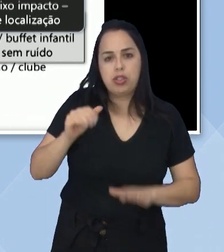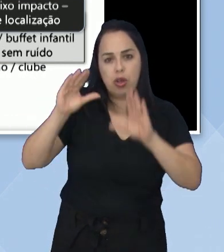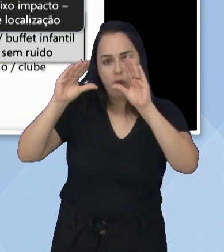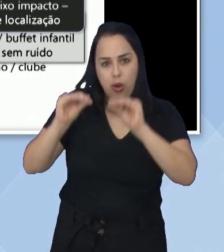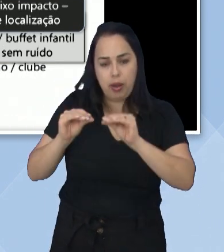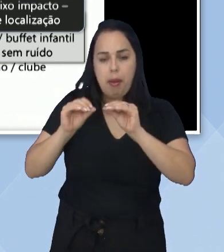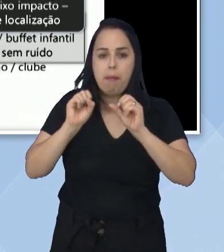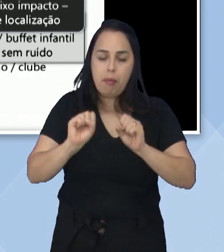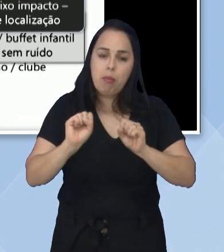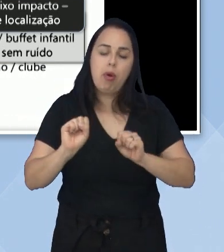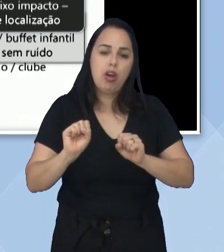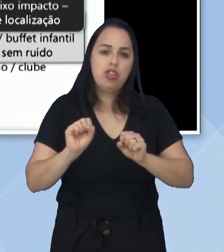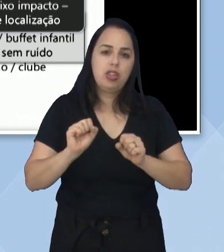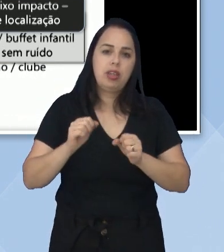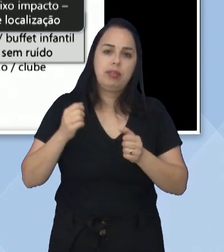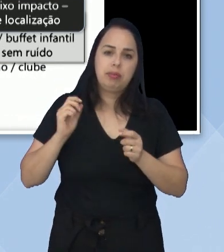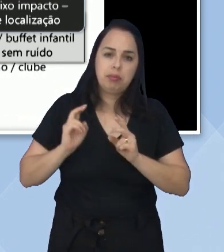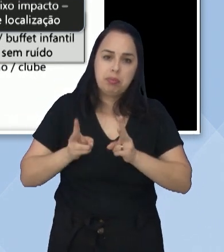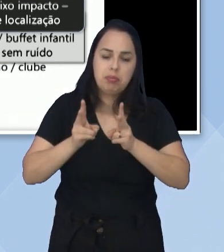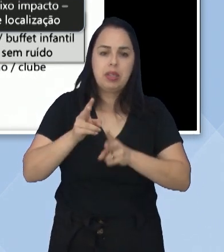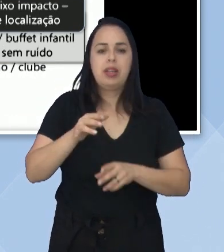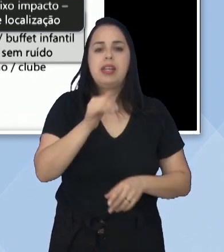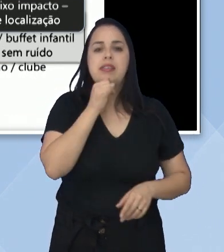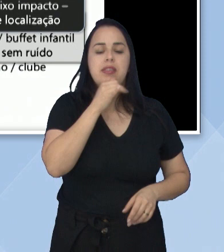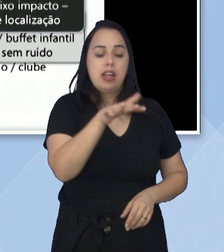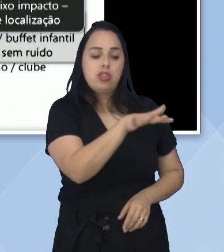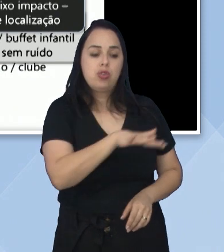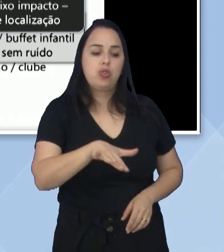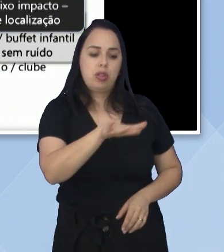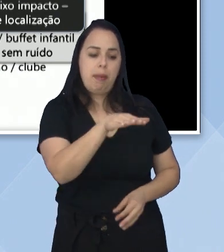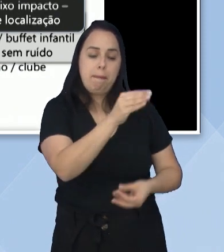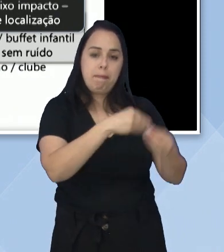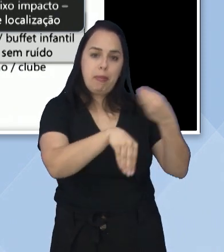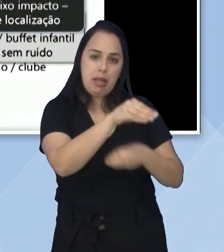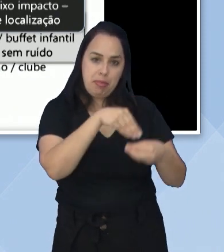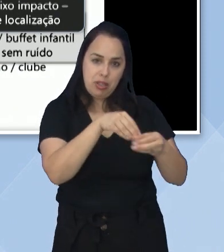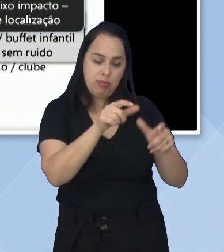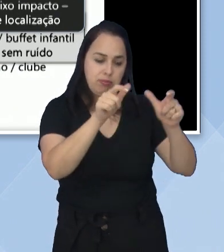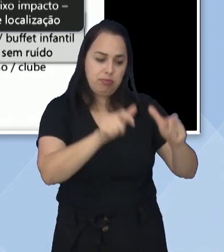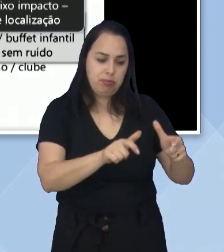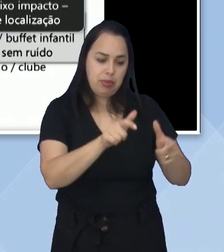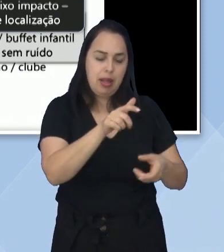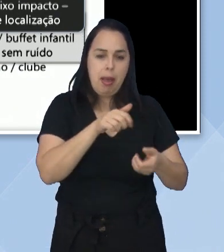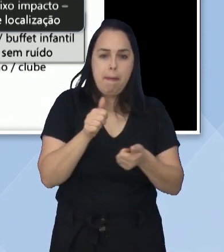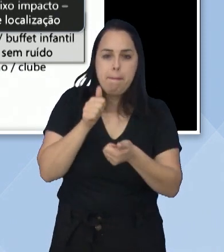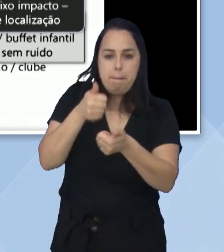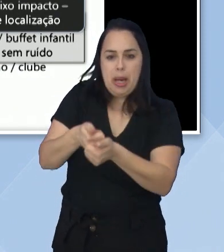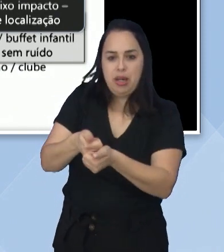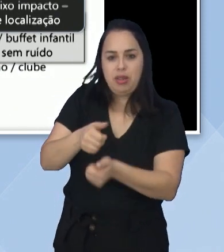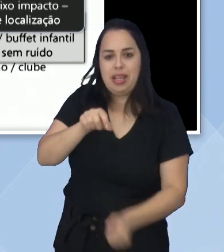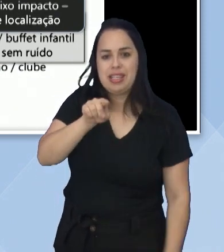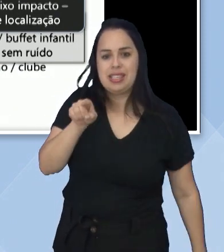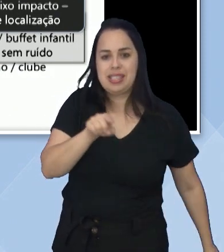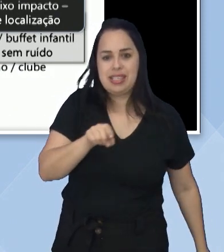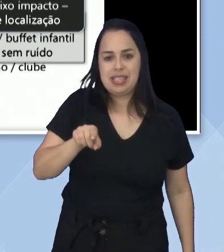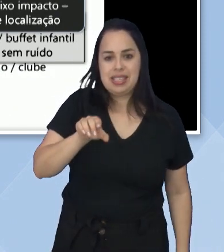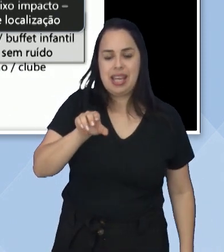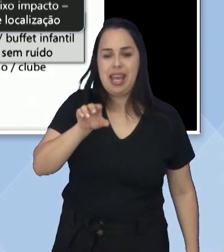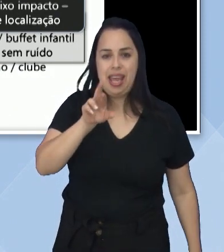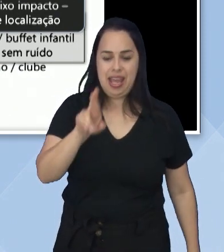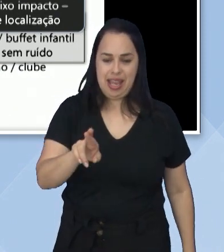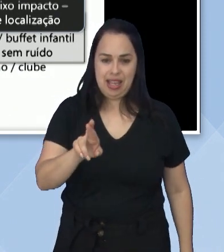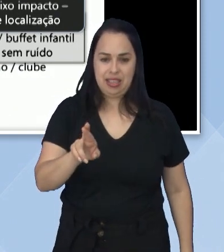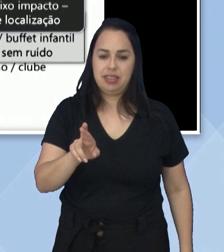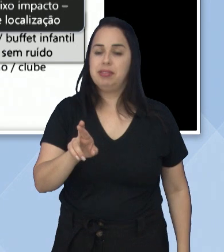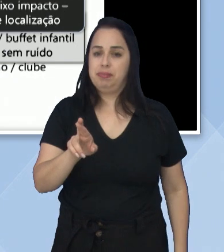algumas zonas da cidade inclusive na chamada zona mista 1 que normalmente a zona está um ela tá colada uma ZR então para evitar um conflito